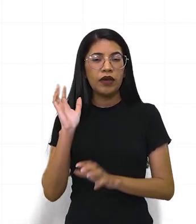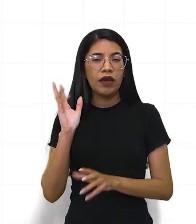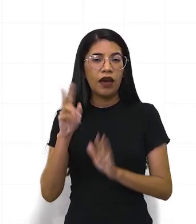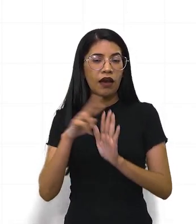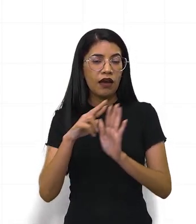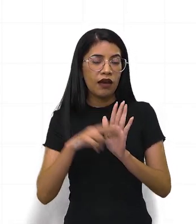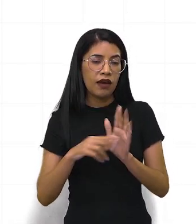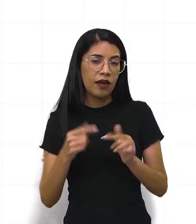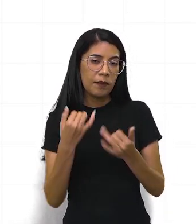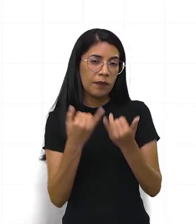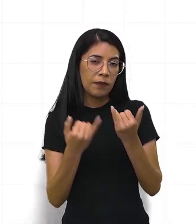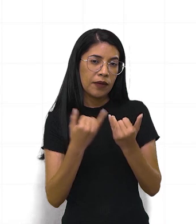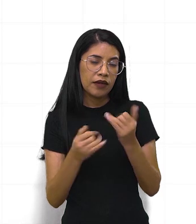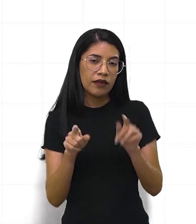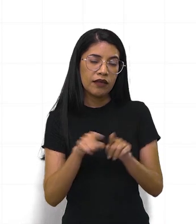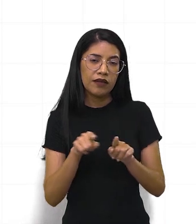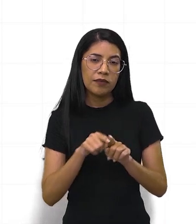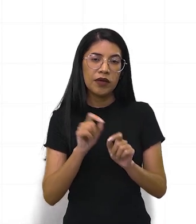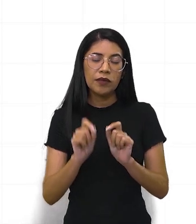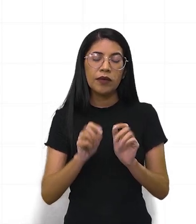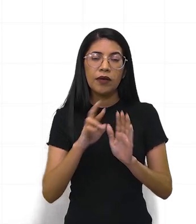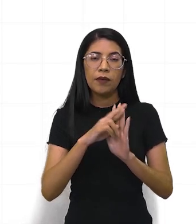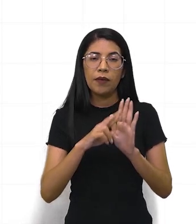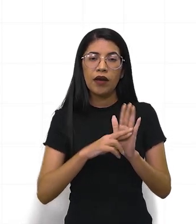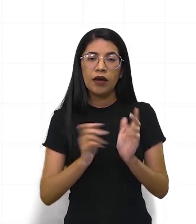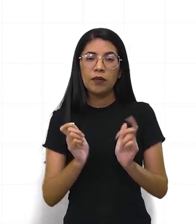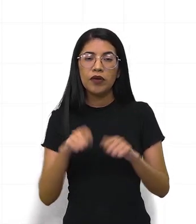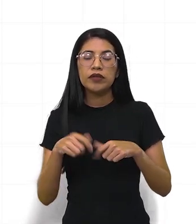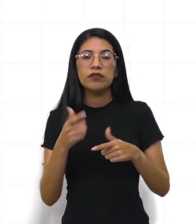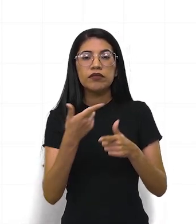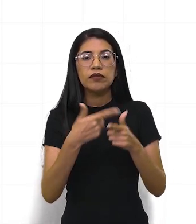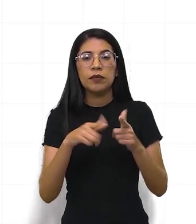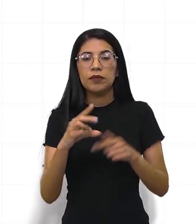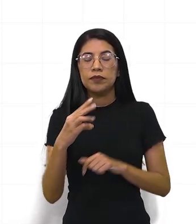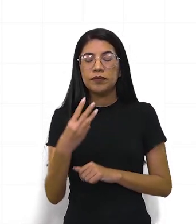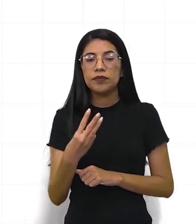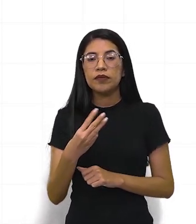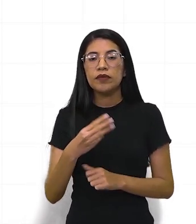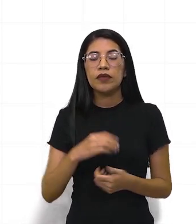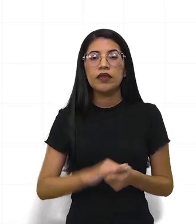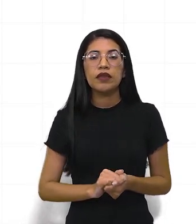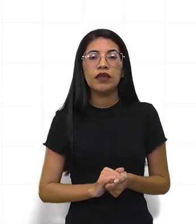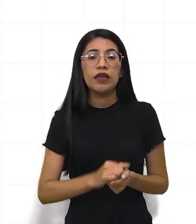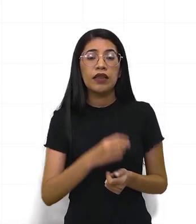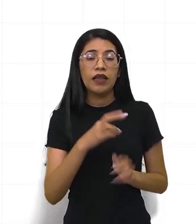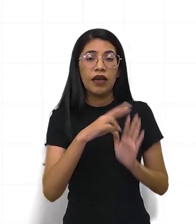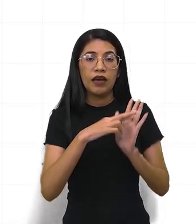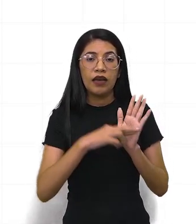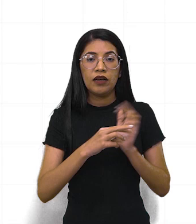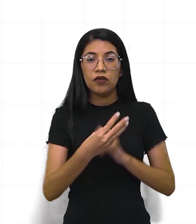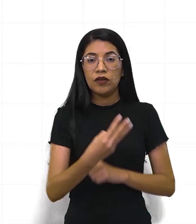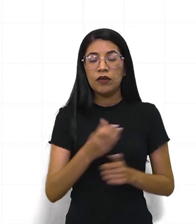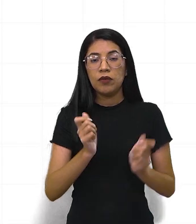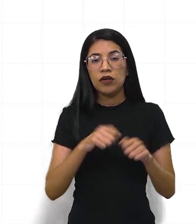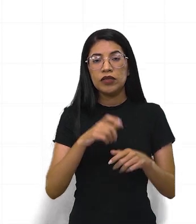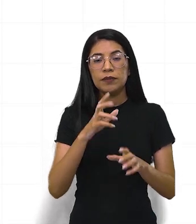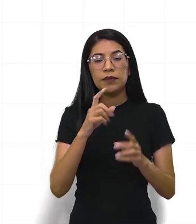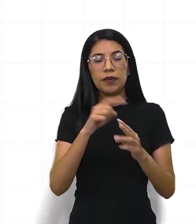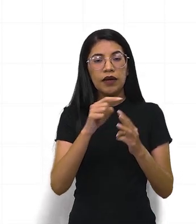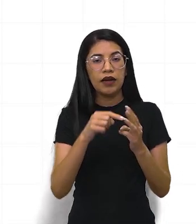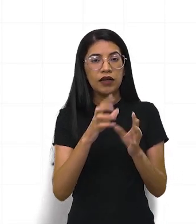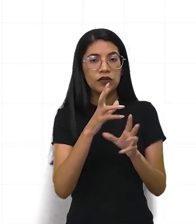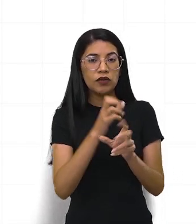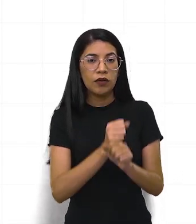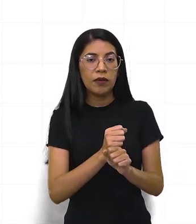parecida com a regrinha de ser divisível por 3? No 3 a gente soma e verifica se é divisível por